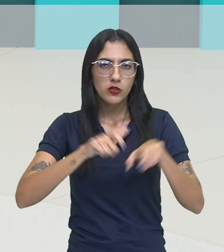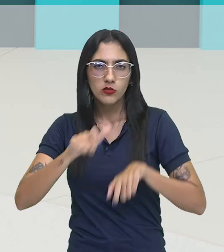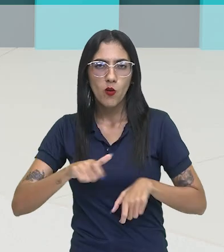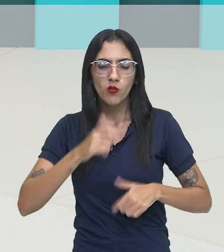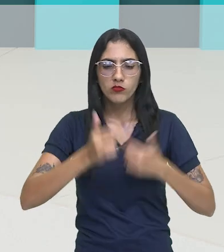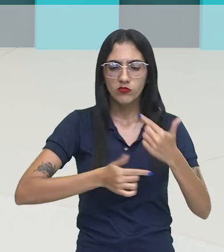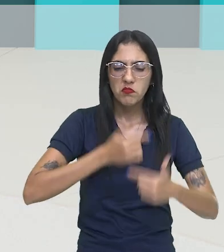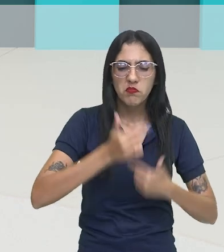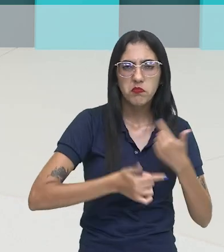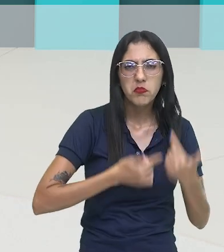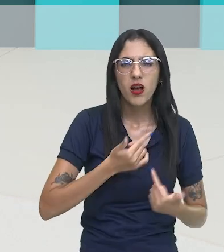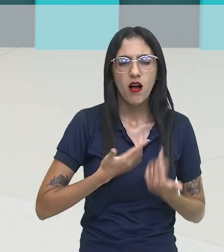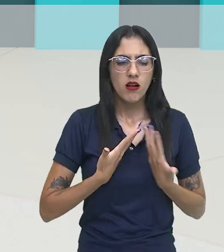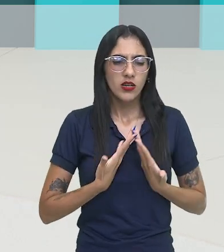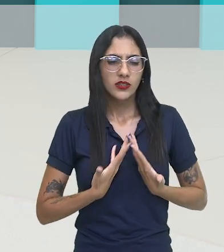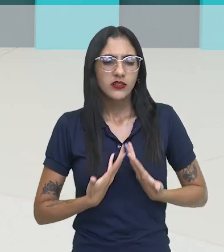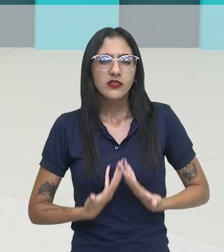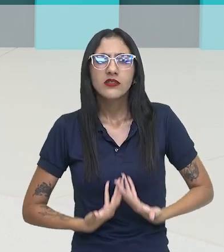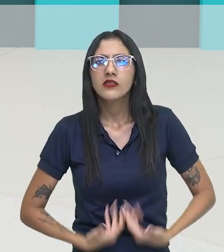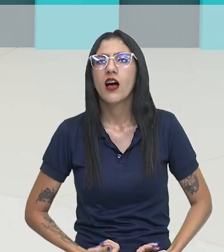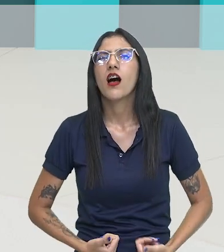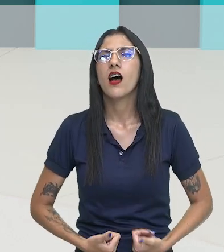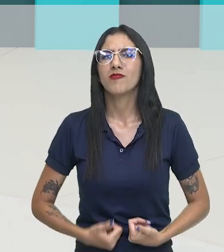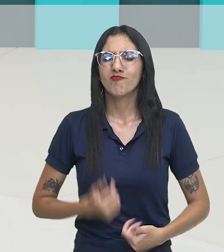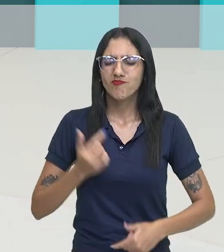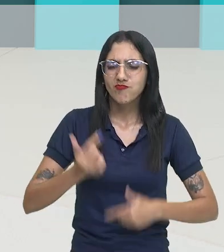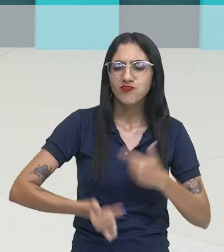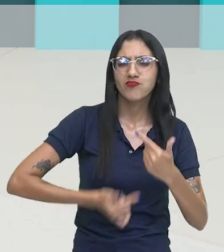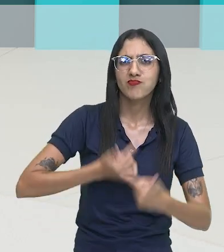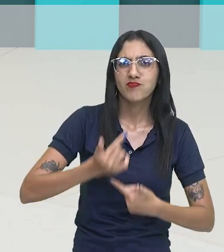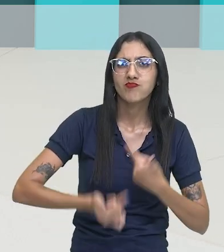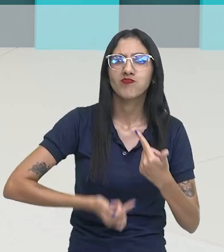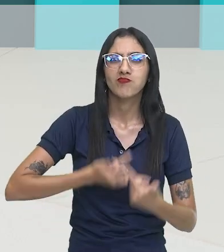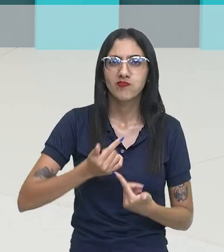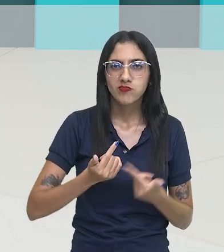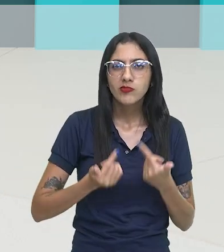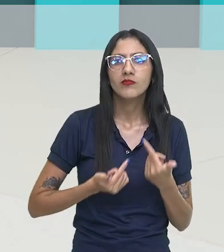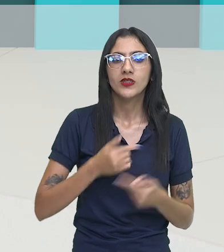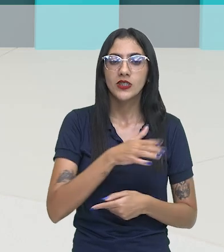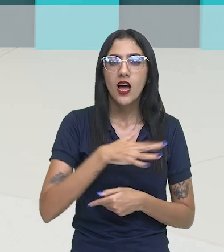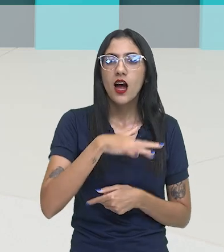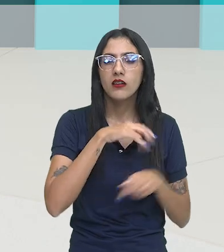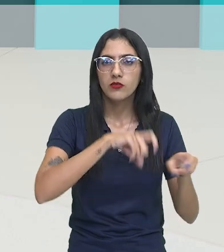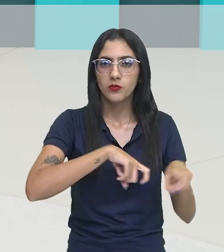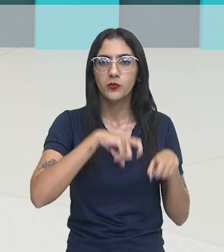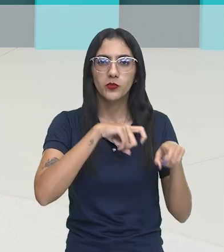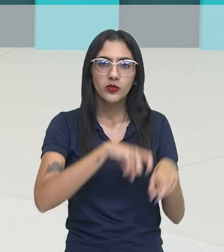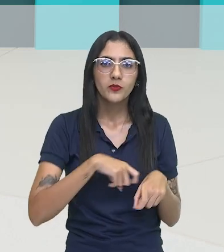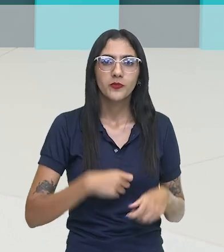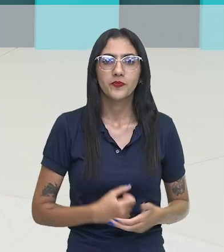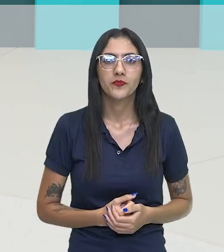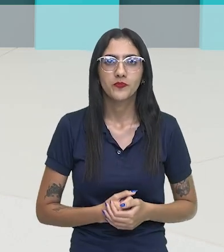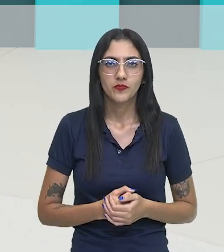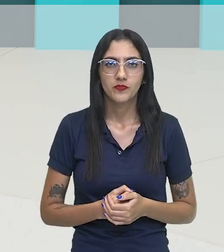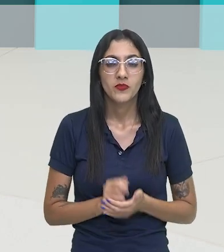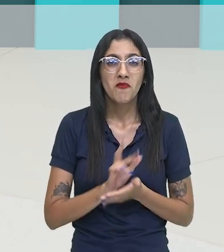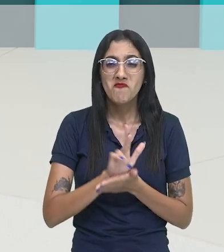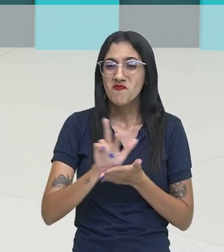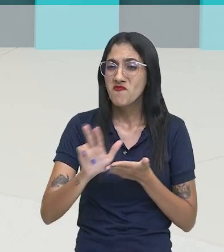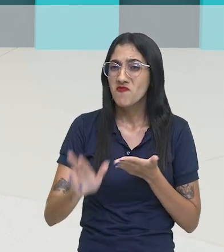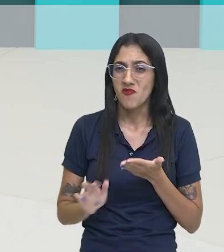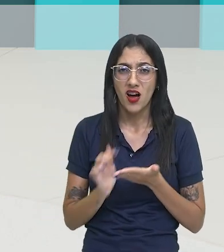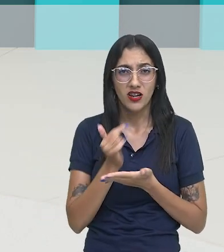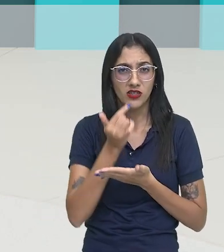trabalho muitas vezes cansativo, exaustivo dos trabalhadores rurais. E várias outras obras dos